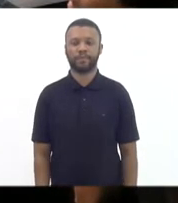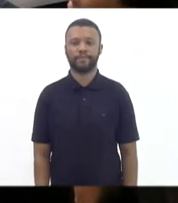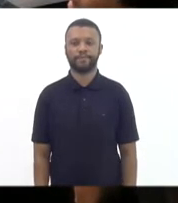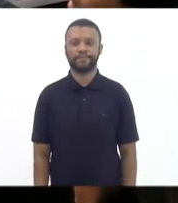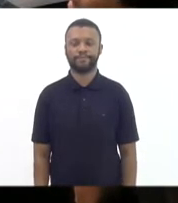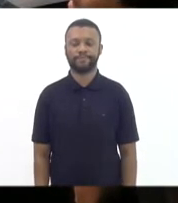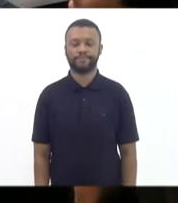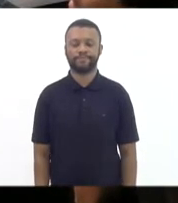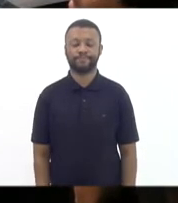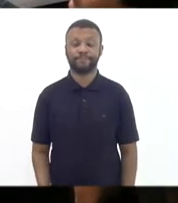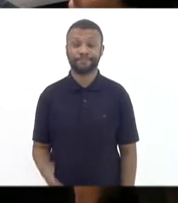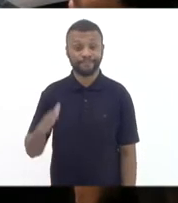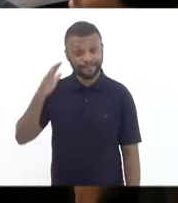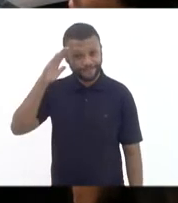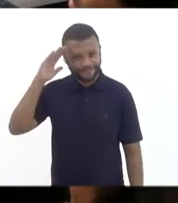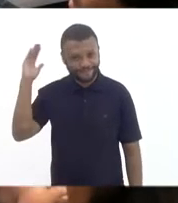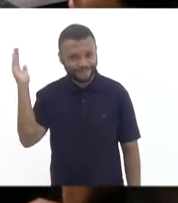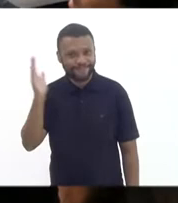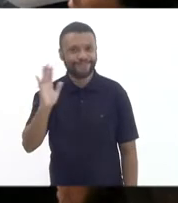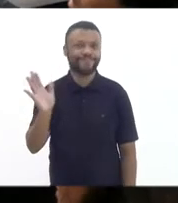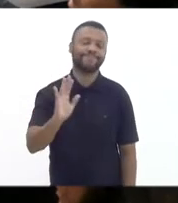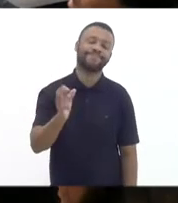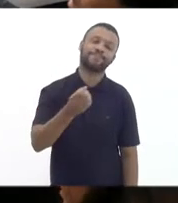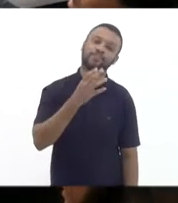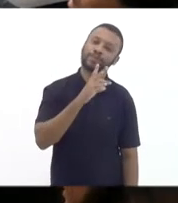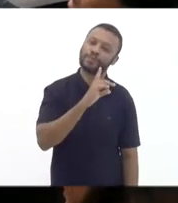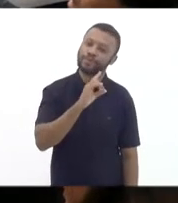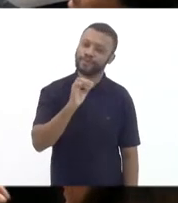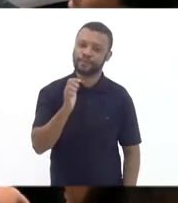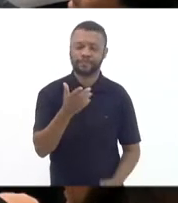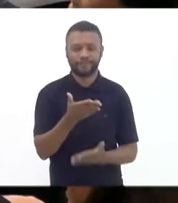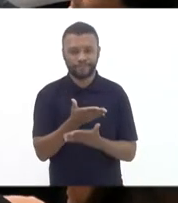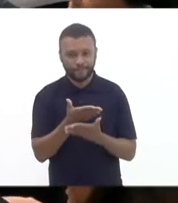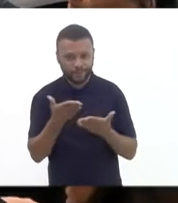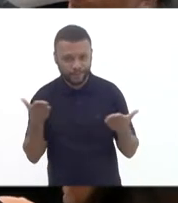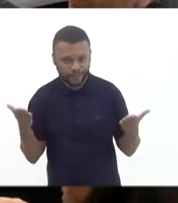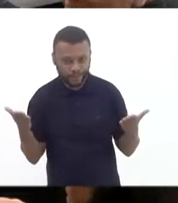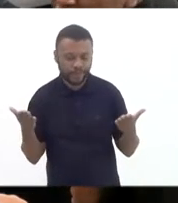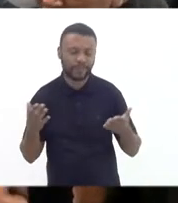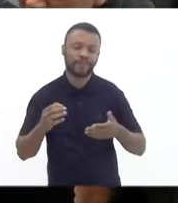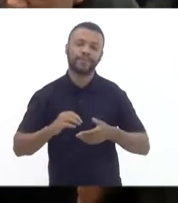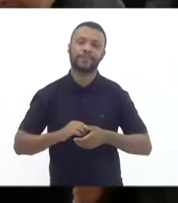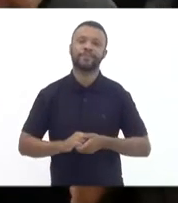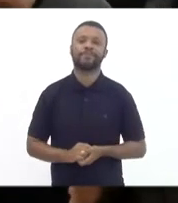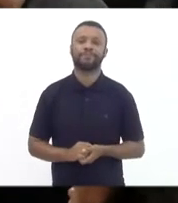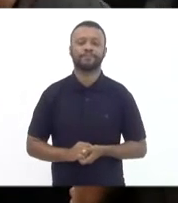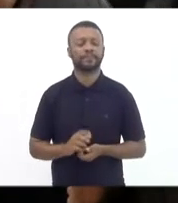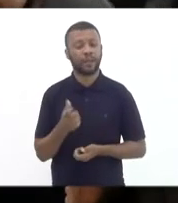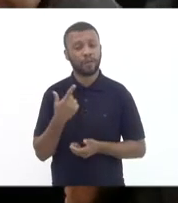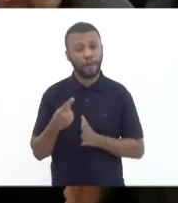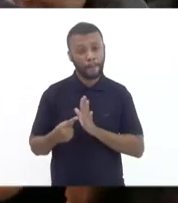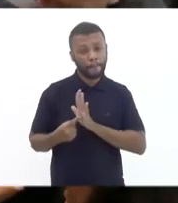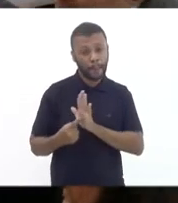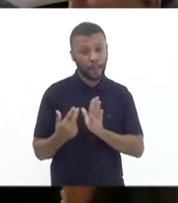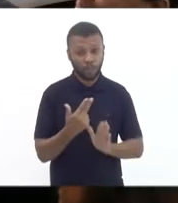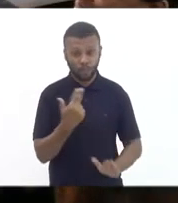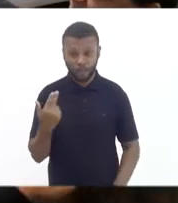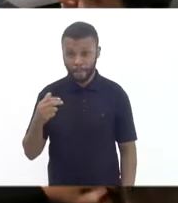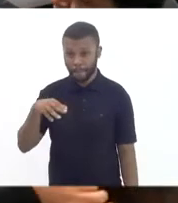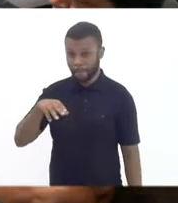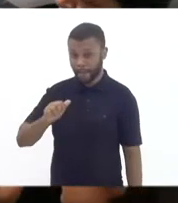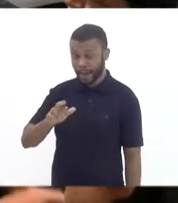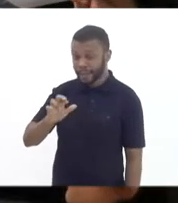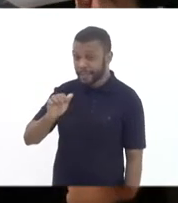Bom, bom dia a todos. Vou puxar aqui para poder ver todo mundo. Eu vou me apresentar, meu nome é Maria Ângela. É que